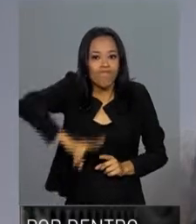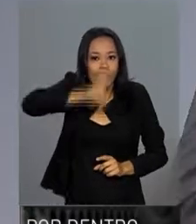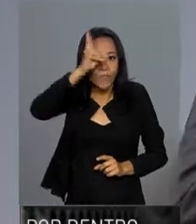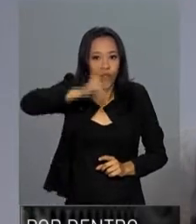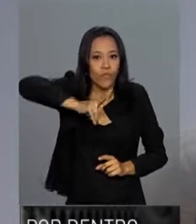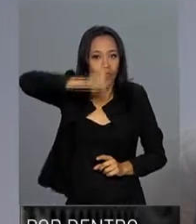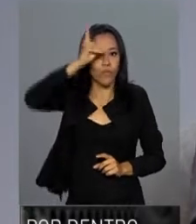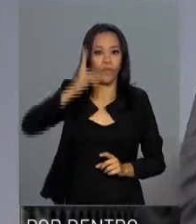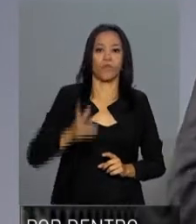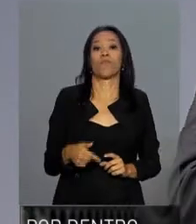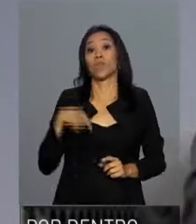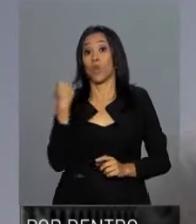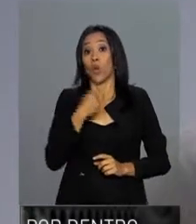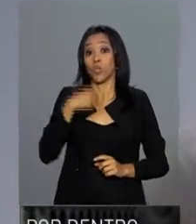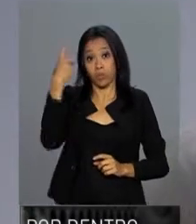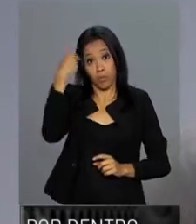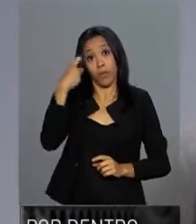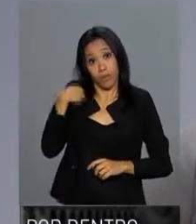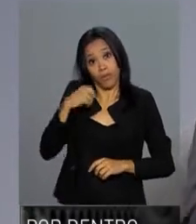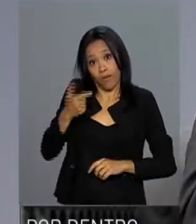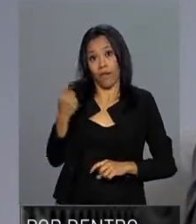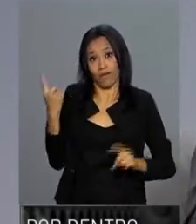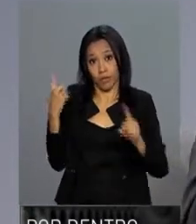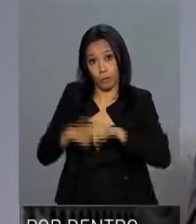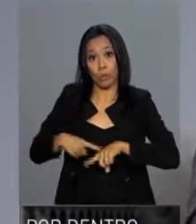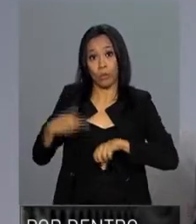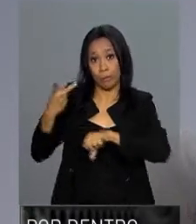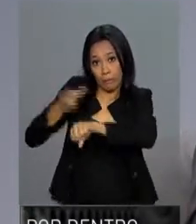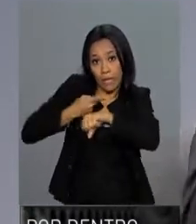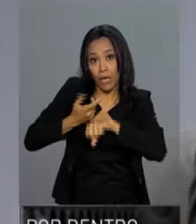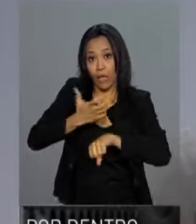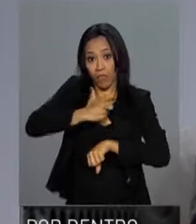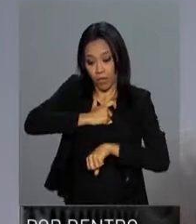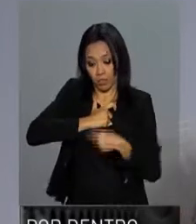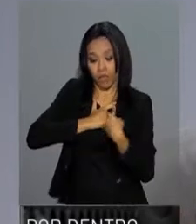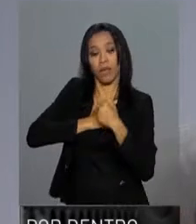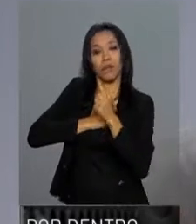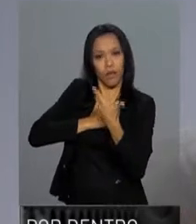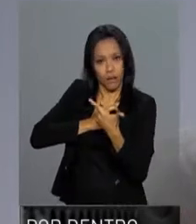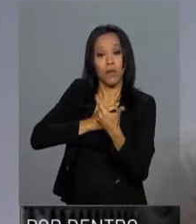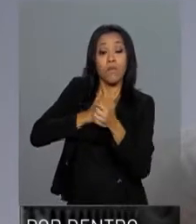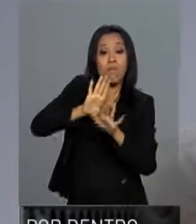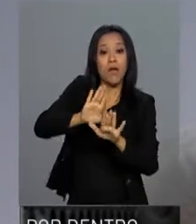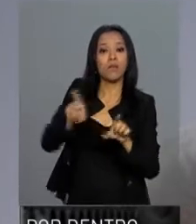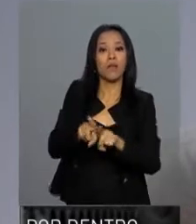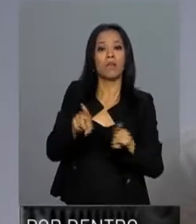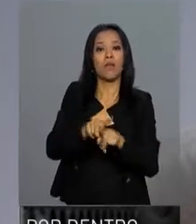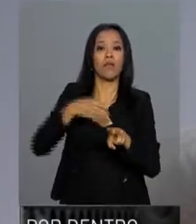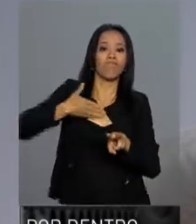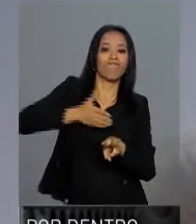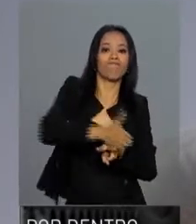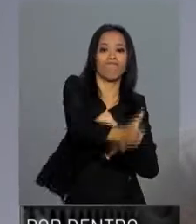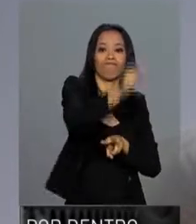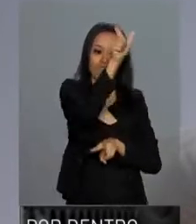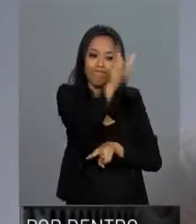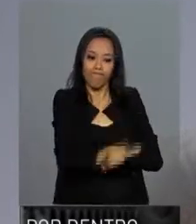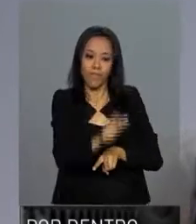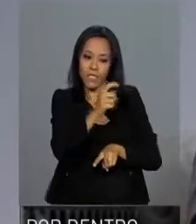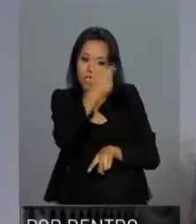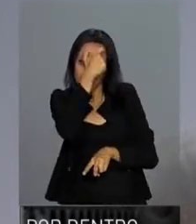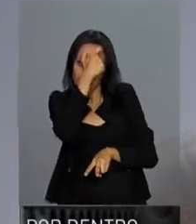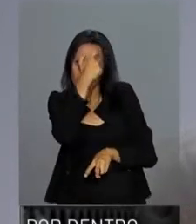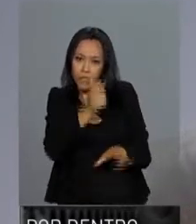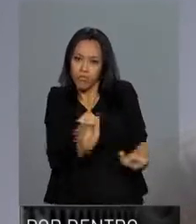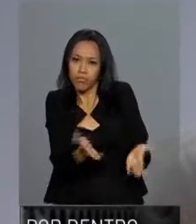é com a medalha é com o resultado esportivo mas também é com o desenvolvimento daquele jovem daquela pessoa